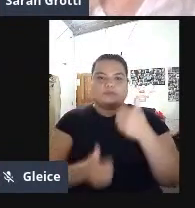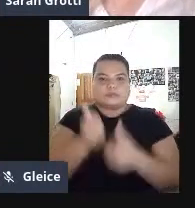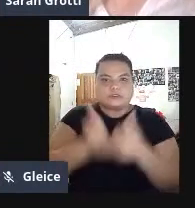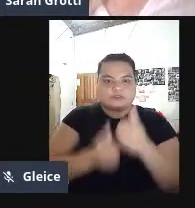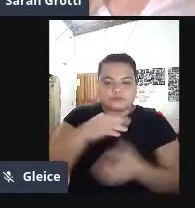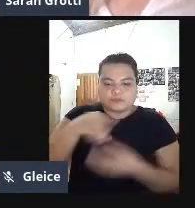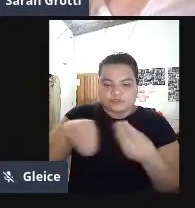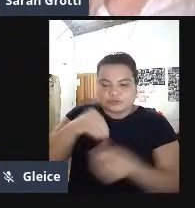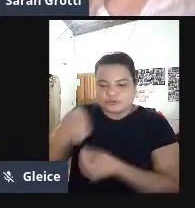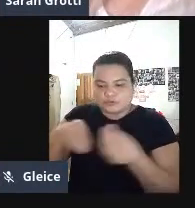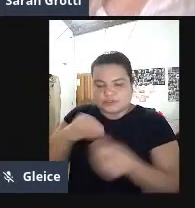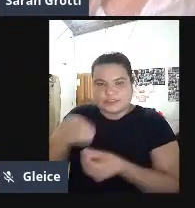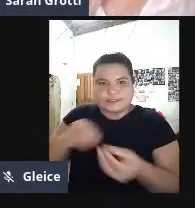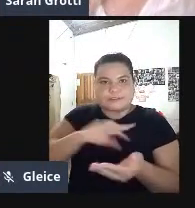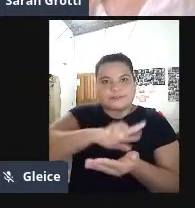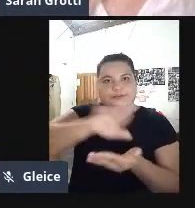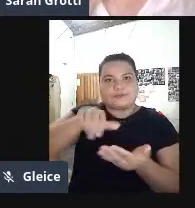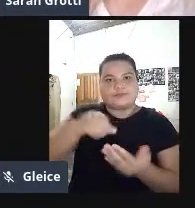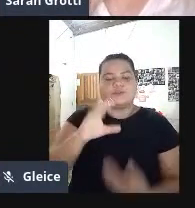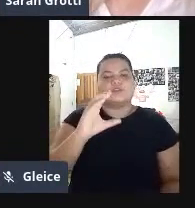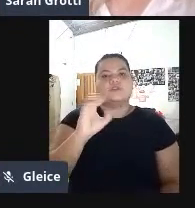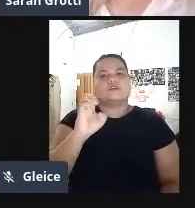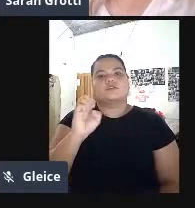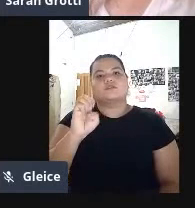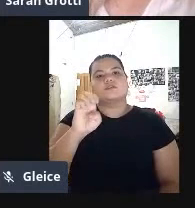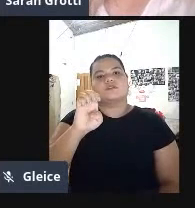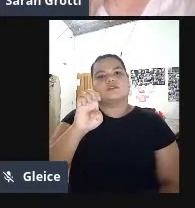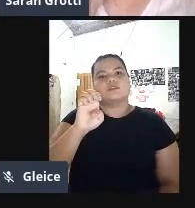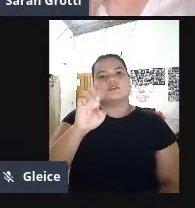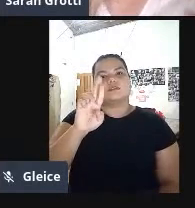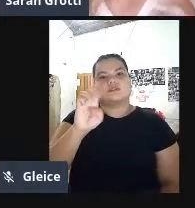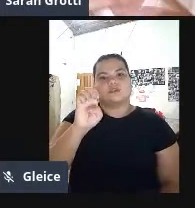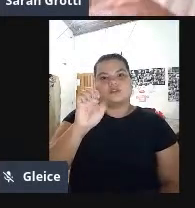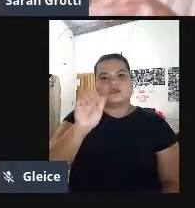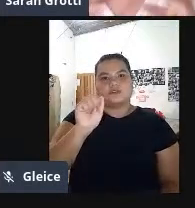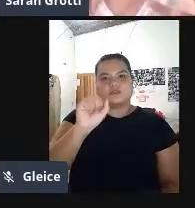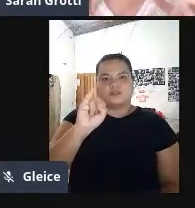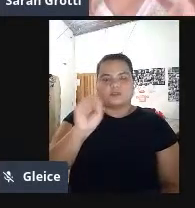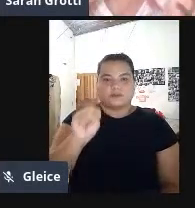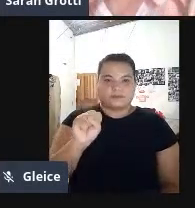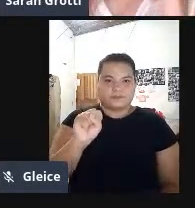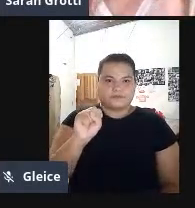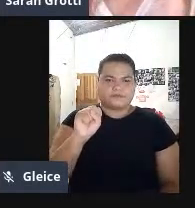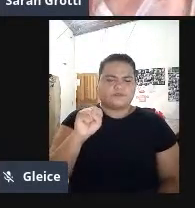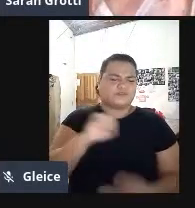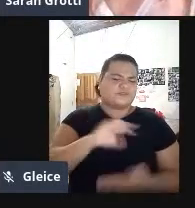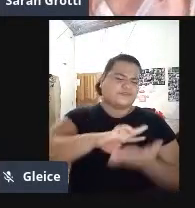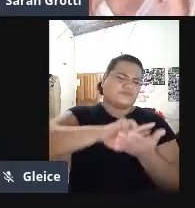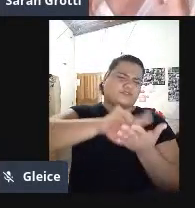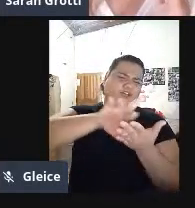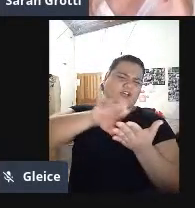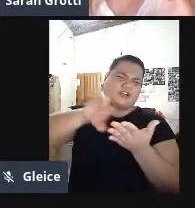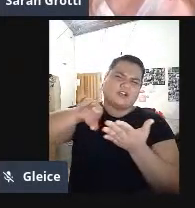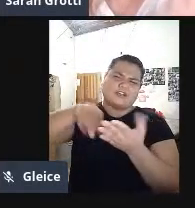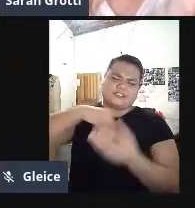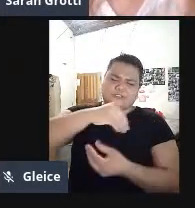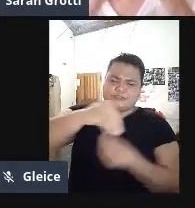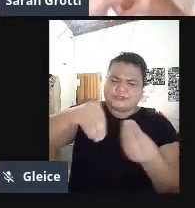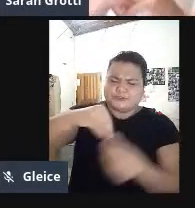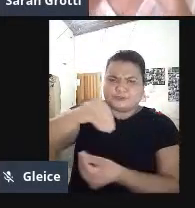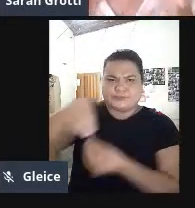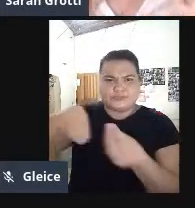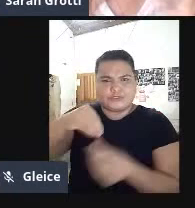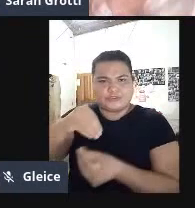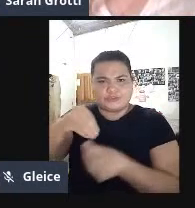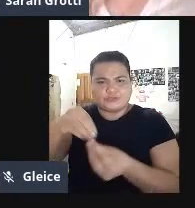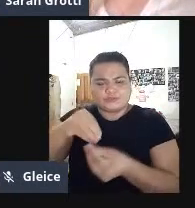bico. Eu trouxe também para vocês outras combinações, né, que existem, que fazem o aminoácido se